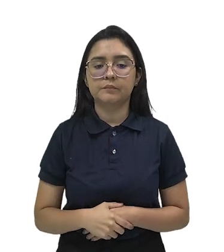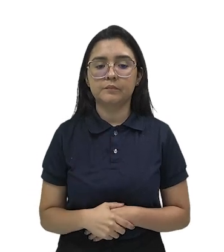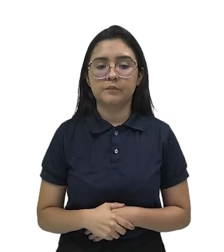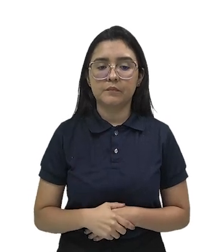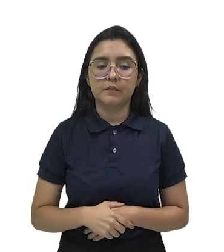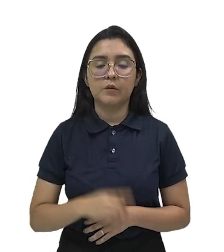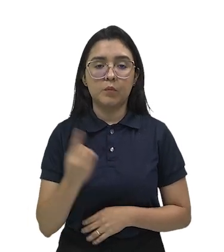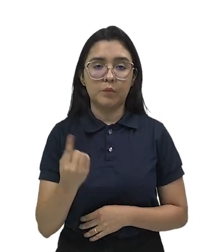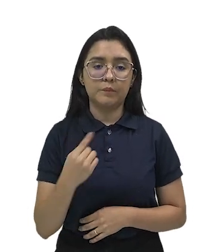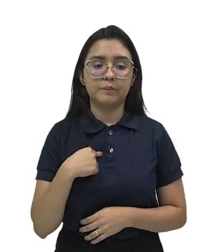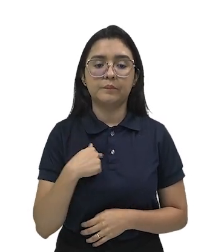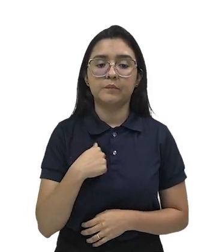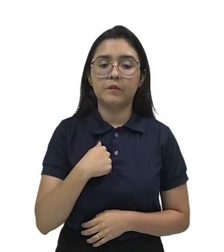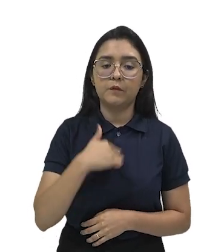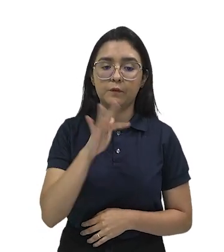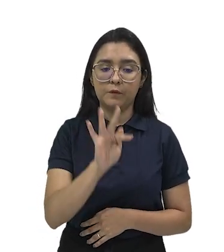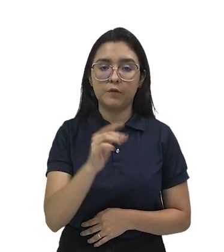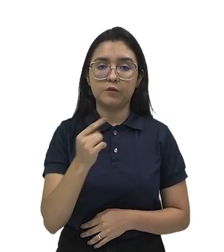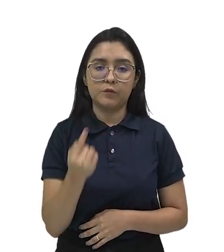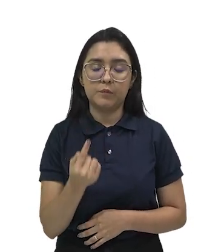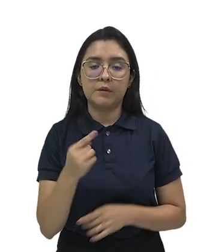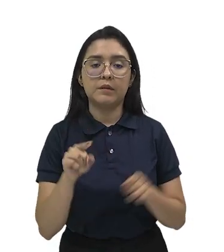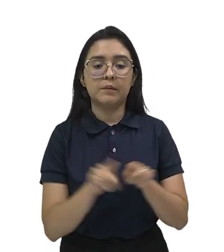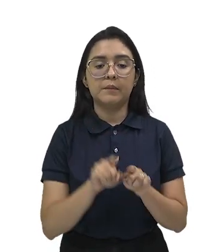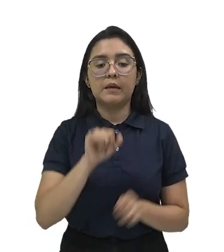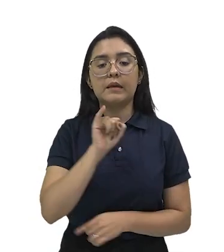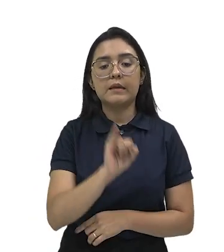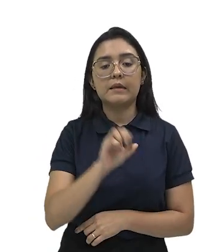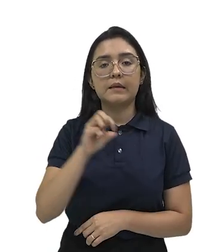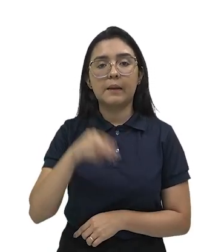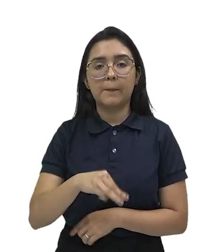Fonte 1 e imagem 1.